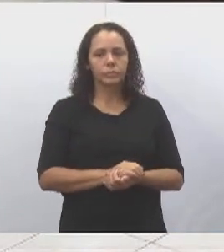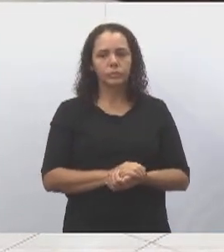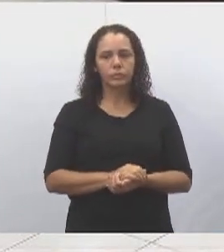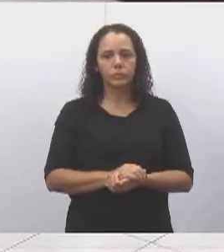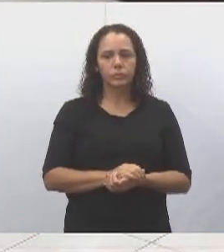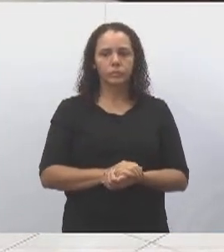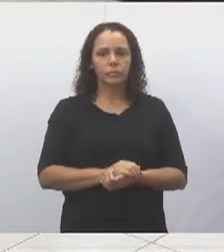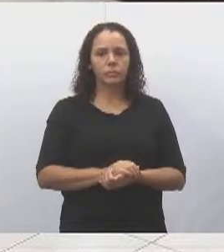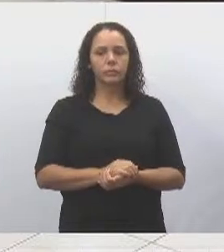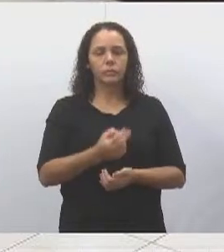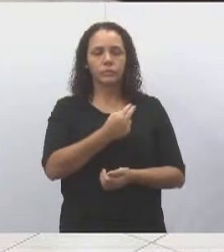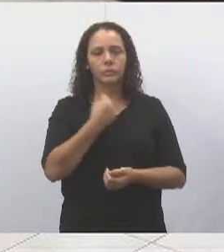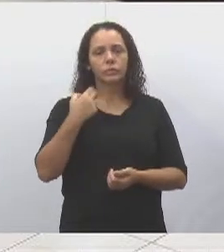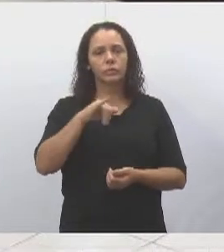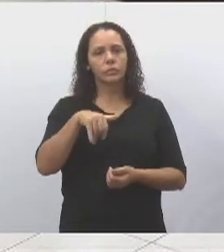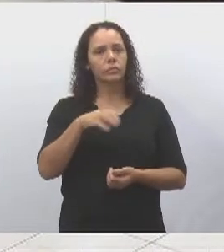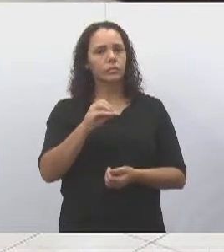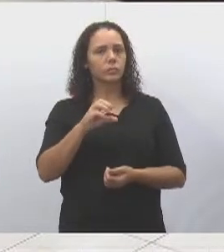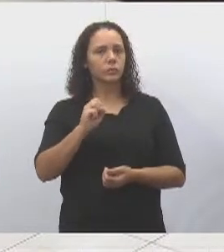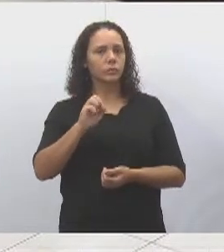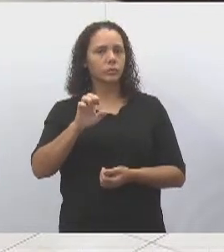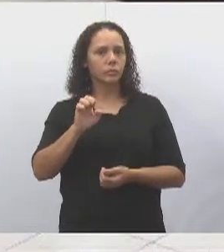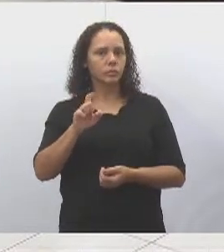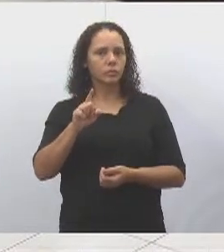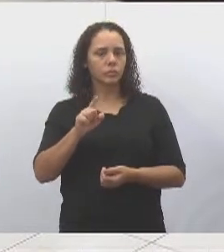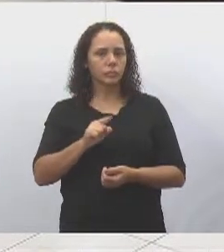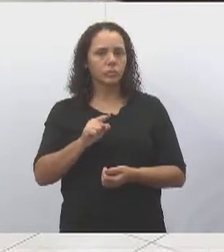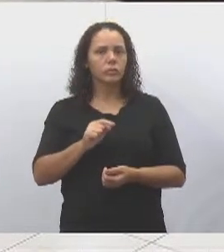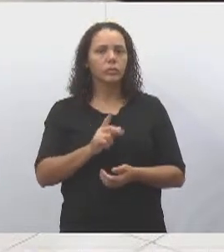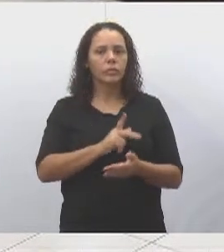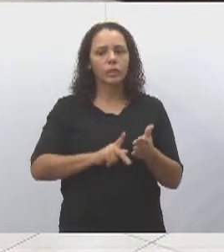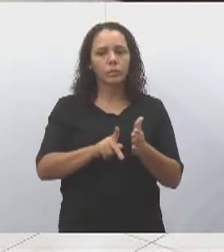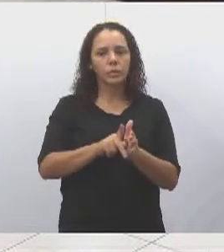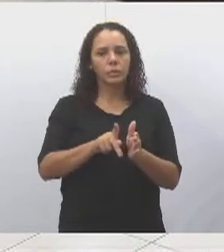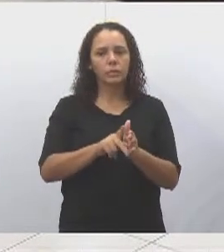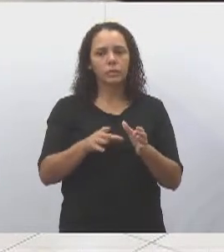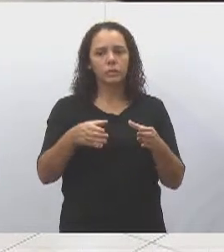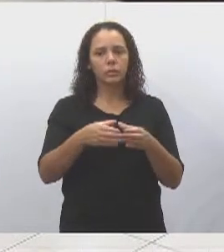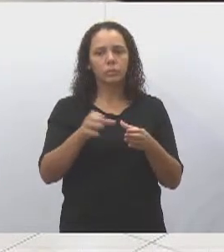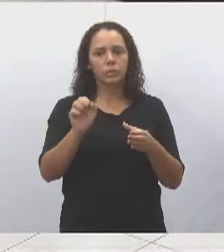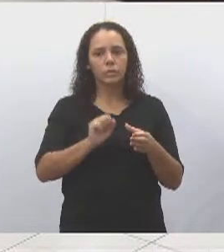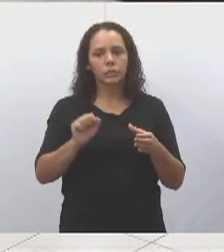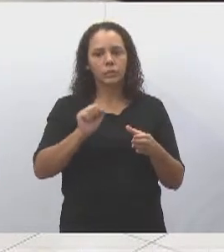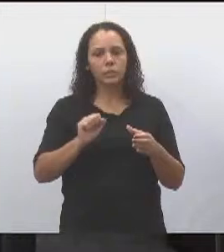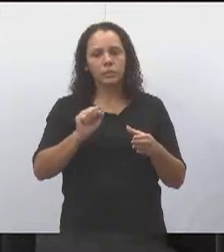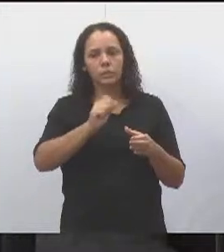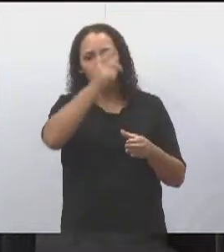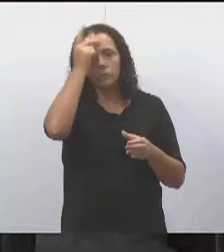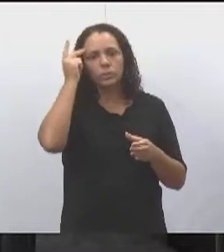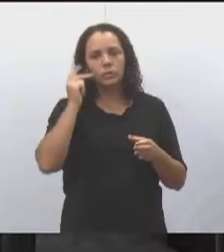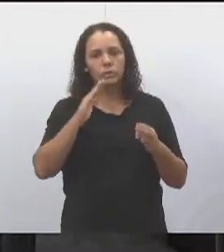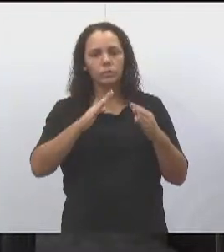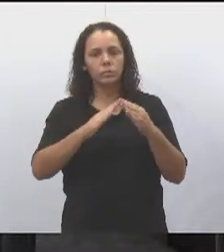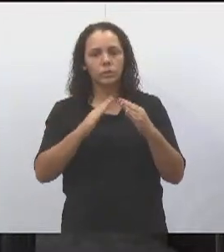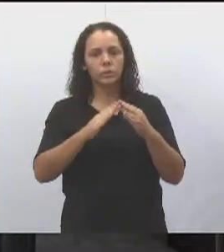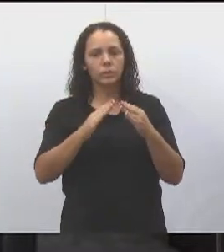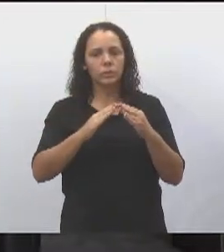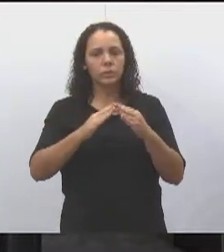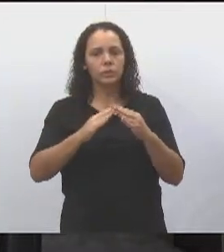José Donizete de Almeida, sou membro da Associação dos Moradores, a AMVI, junto com a Patrícia, junto com o Vicente, junto com o